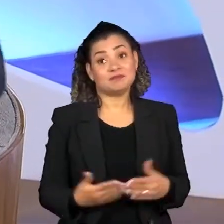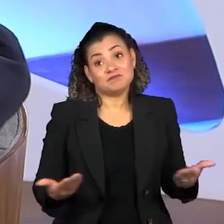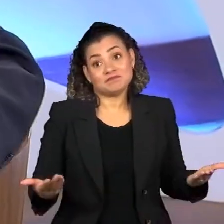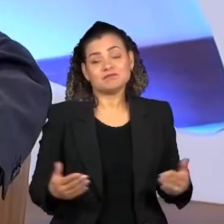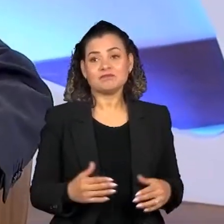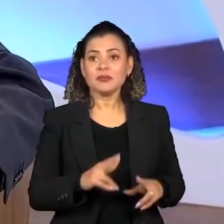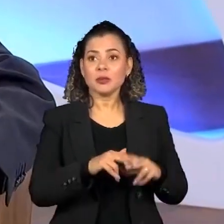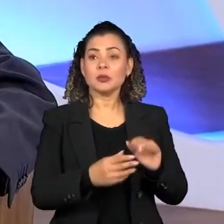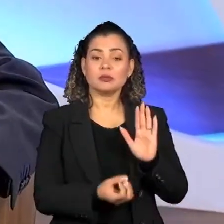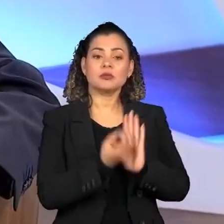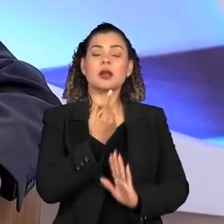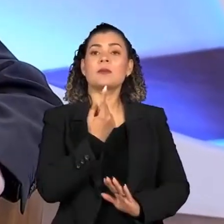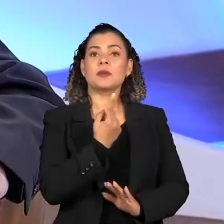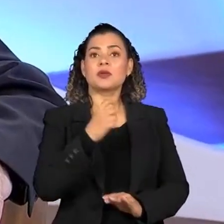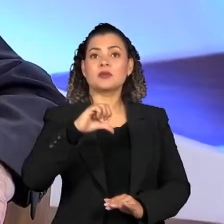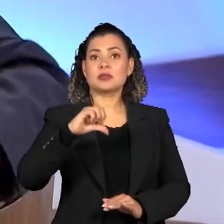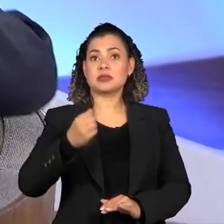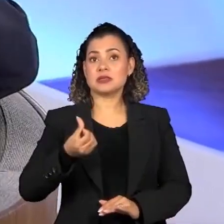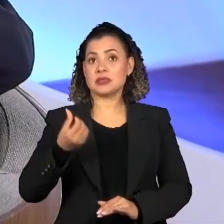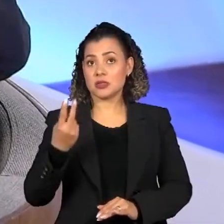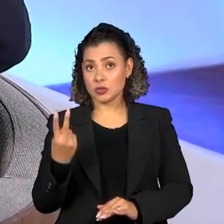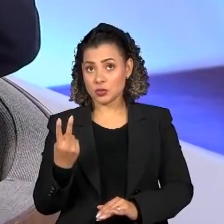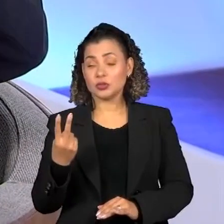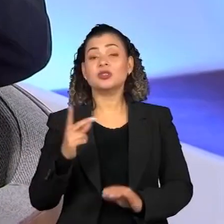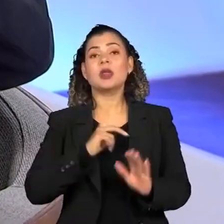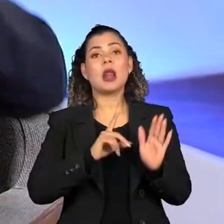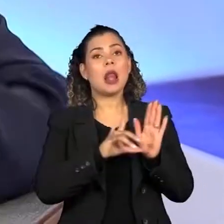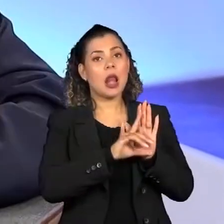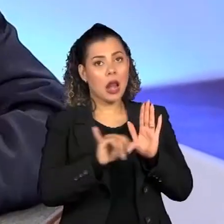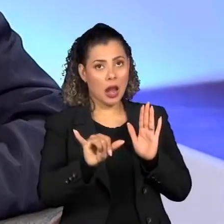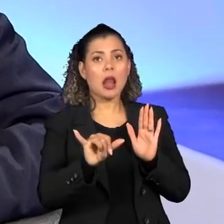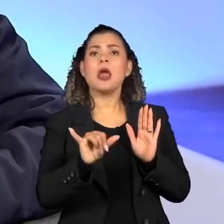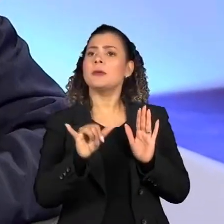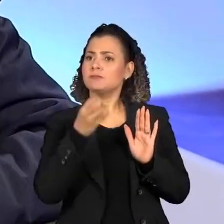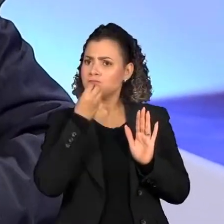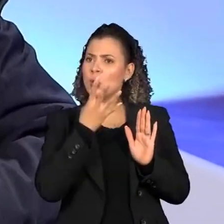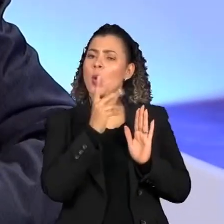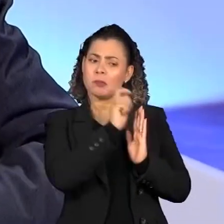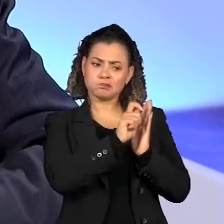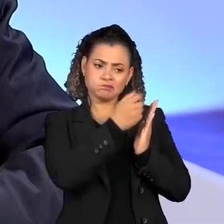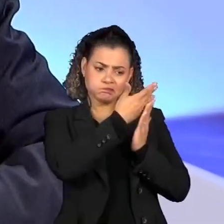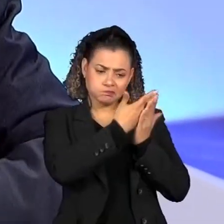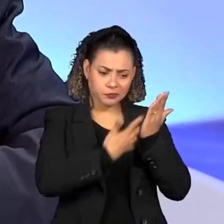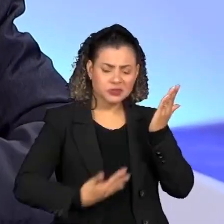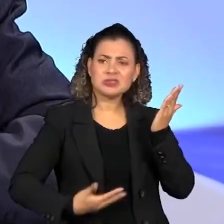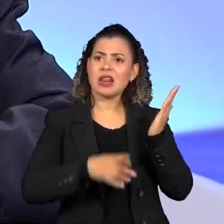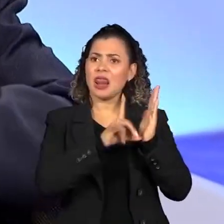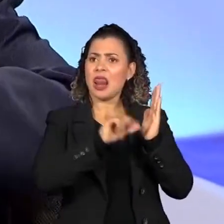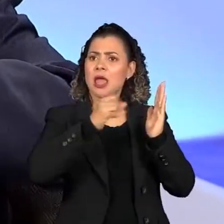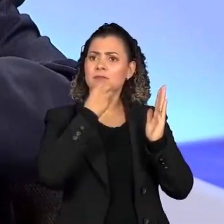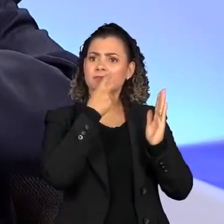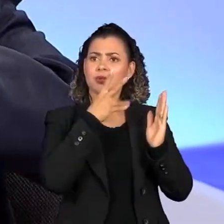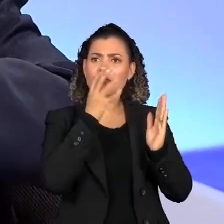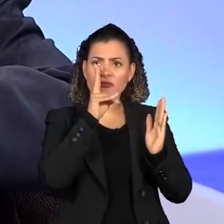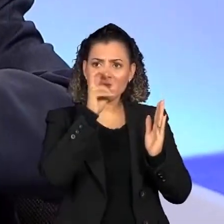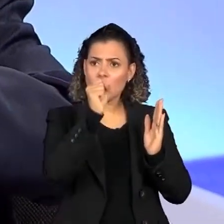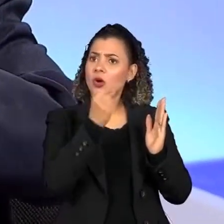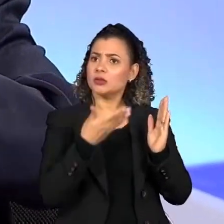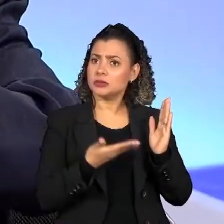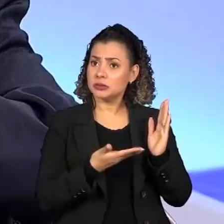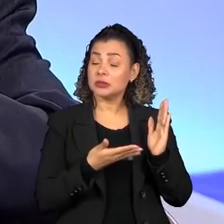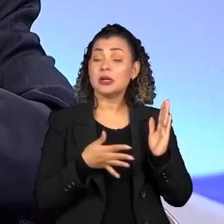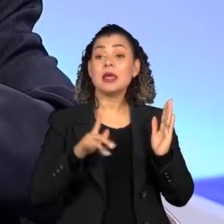se constituiu em 62 Tá certo com uma lei muito bem escrita e depois